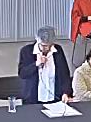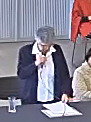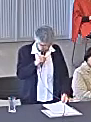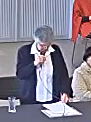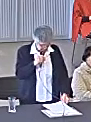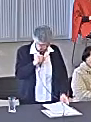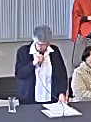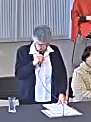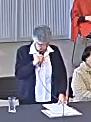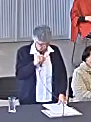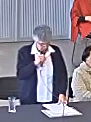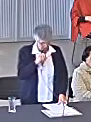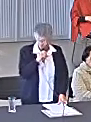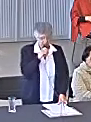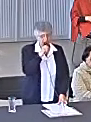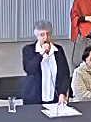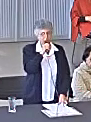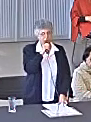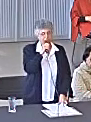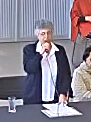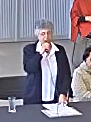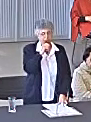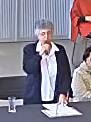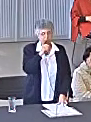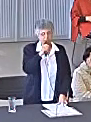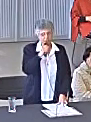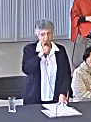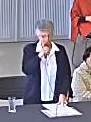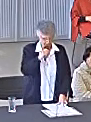As dificuldades, desafios, também